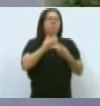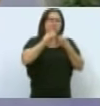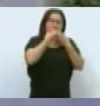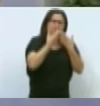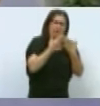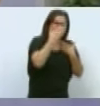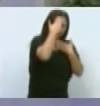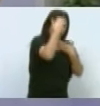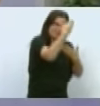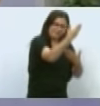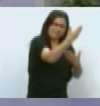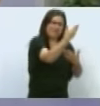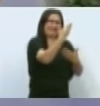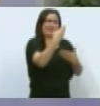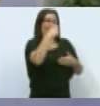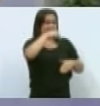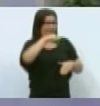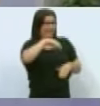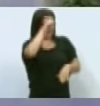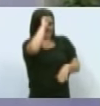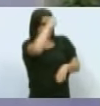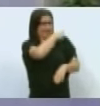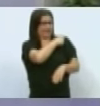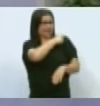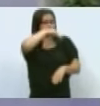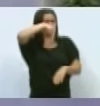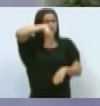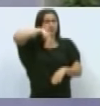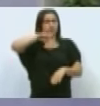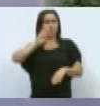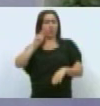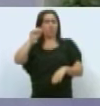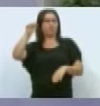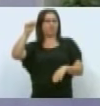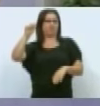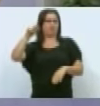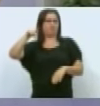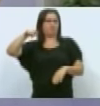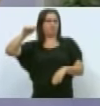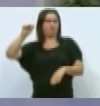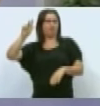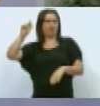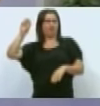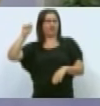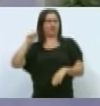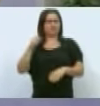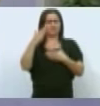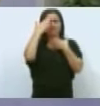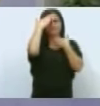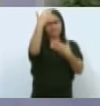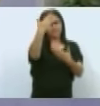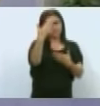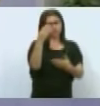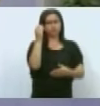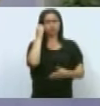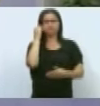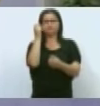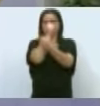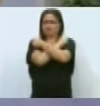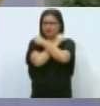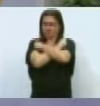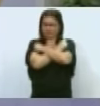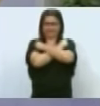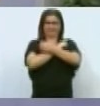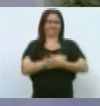dia. Somos aqui de Inúbia Paulista. Manda beijos para minha filha, Gabriele e Graziele de Severina. Eles te adoram. Beijo para vocês,